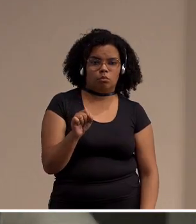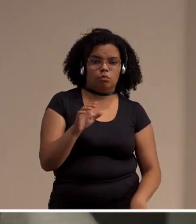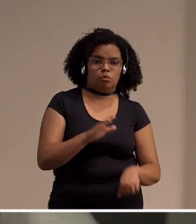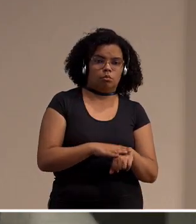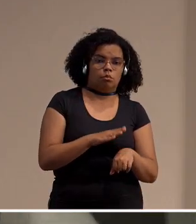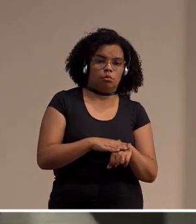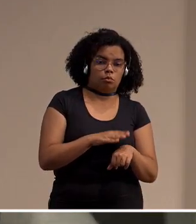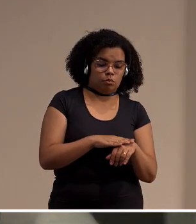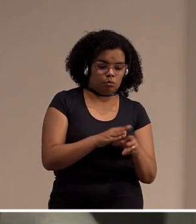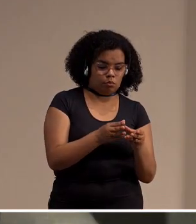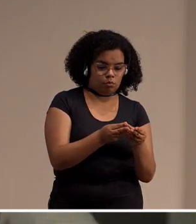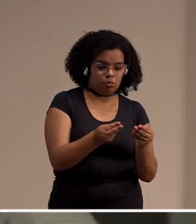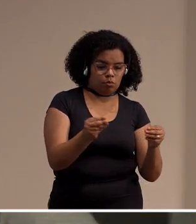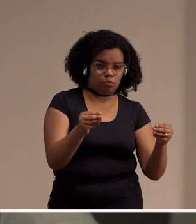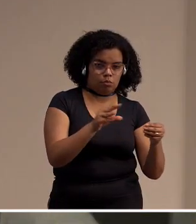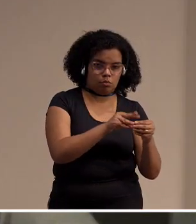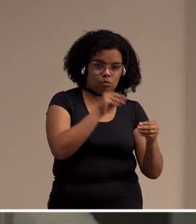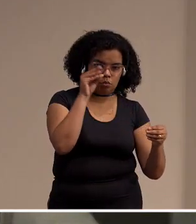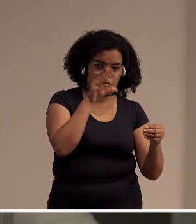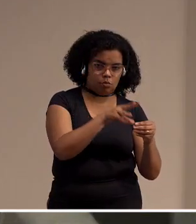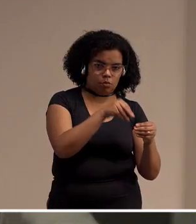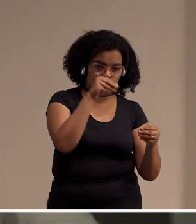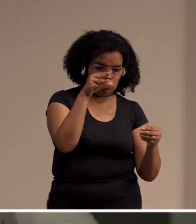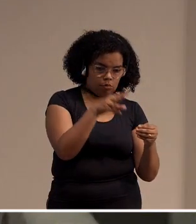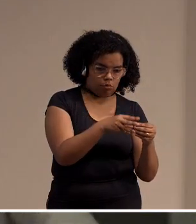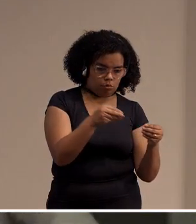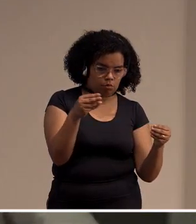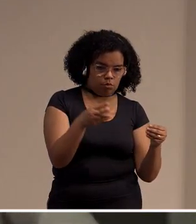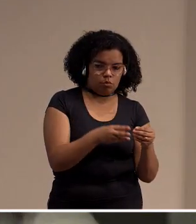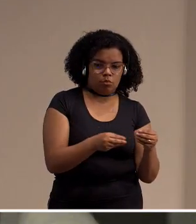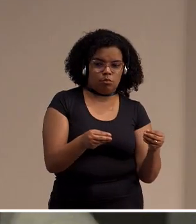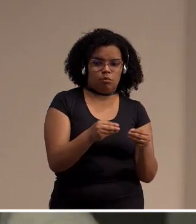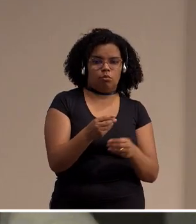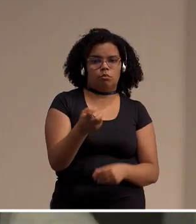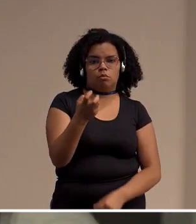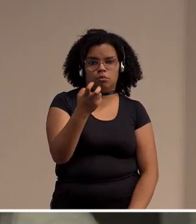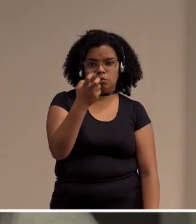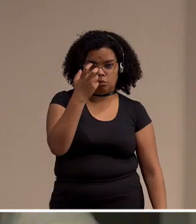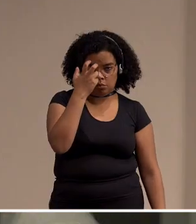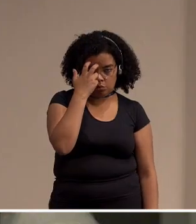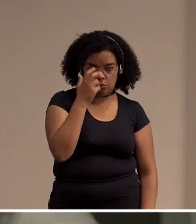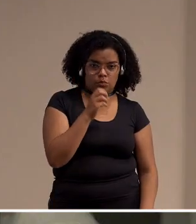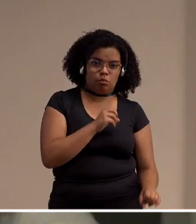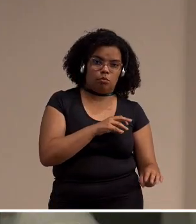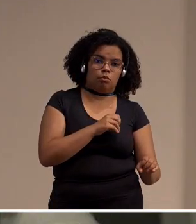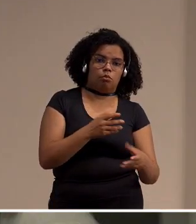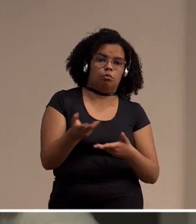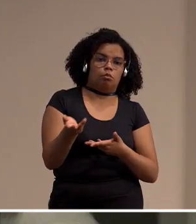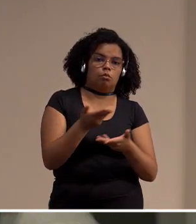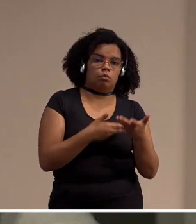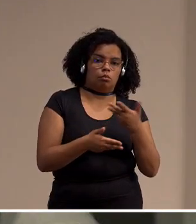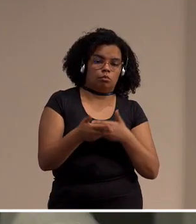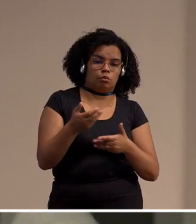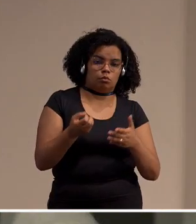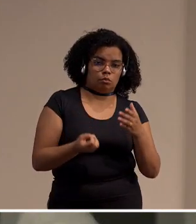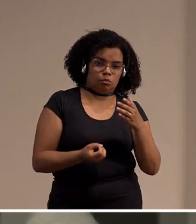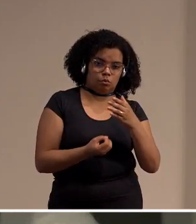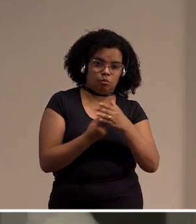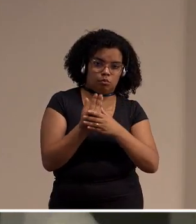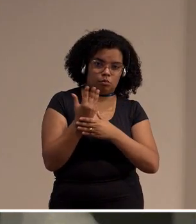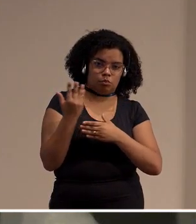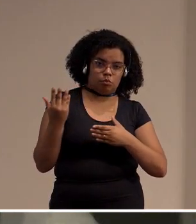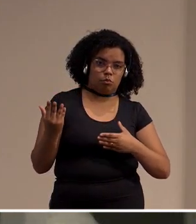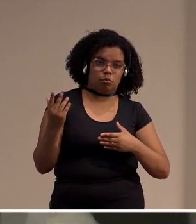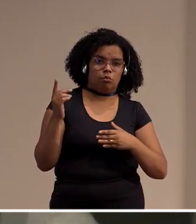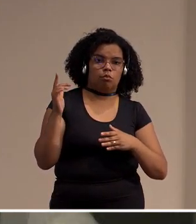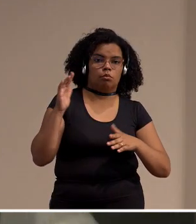se construíram as comunidades, as pessoas, a cultura, a educação, tudo foi feito a partir do envolvimento com a plantação de algodão, e isso foi destruído